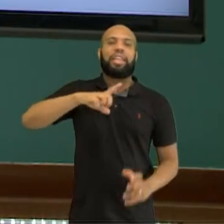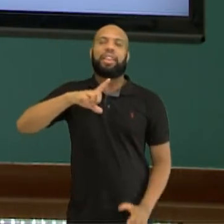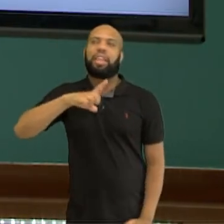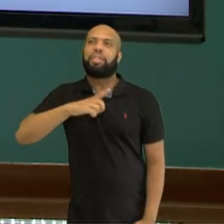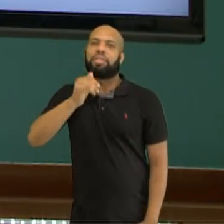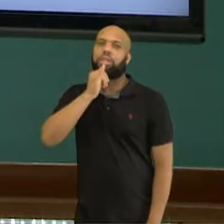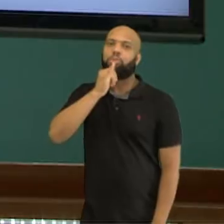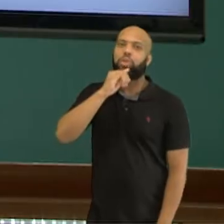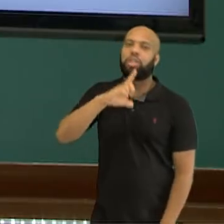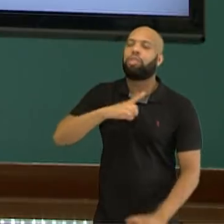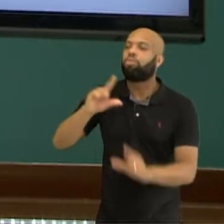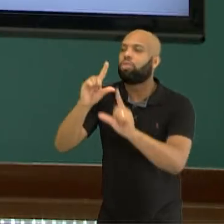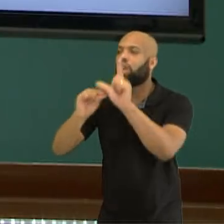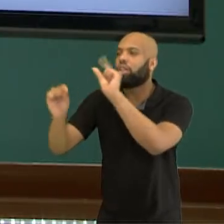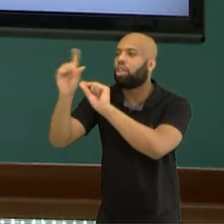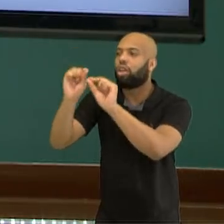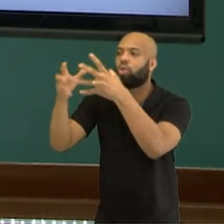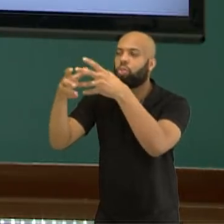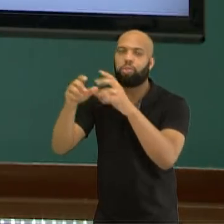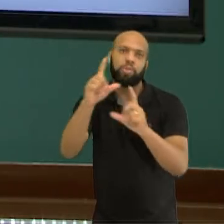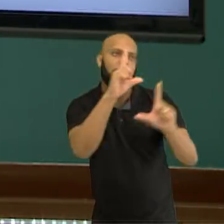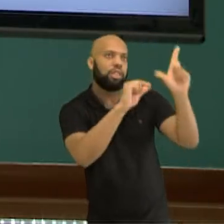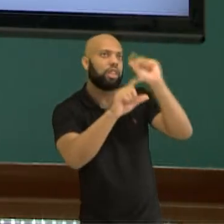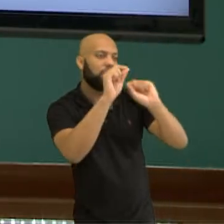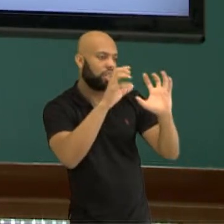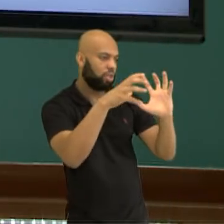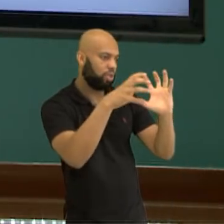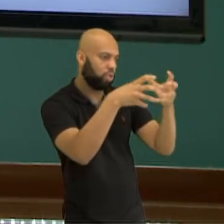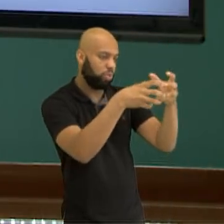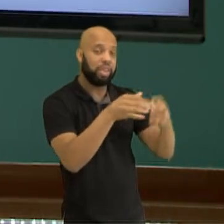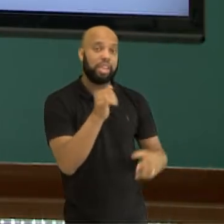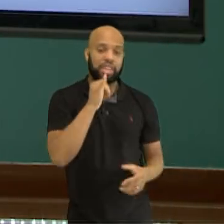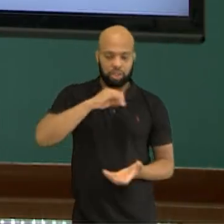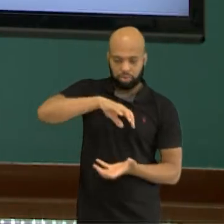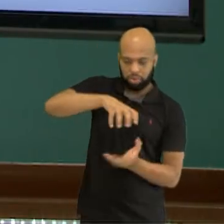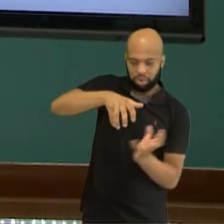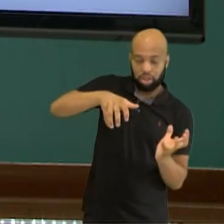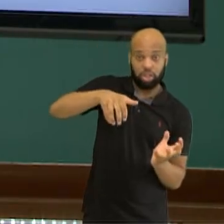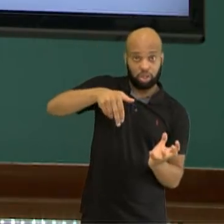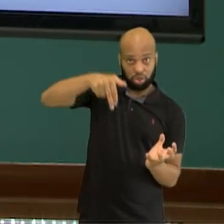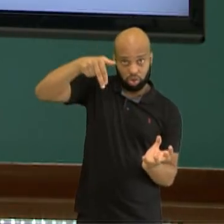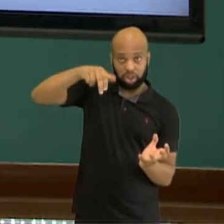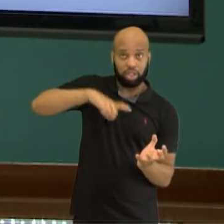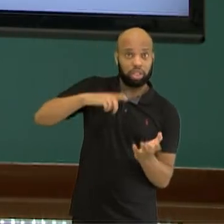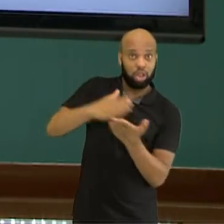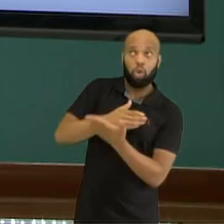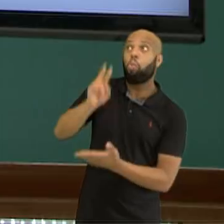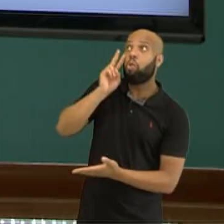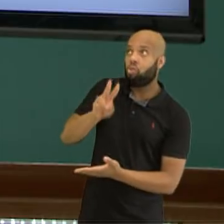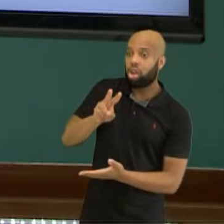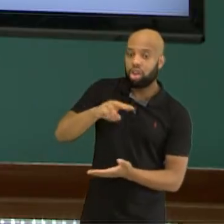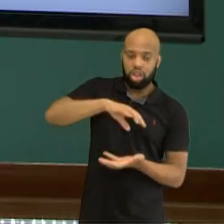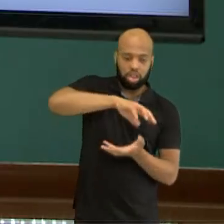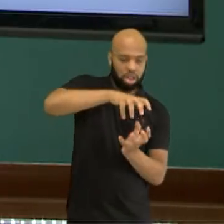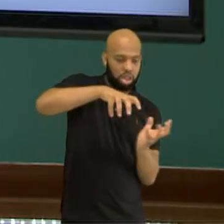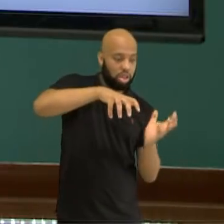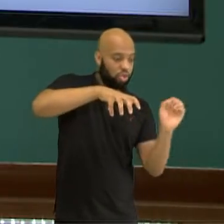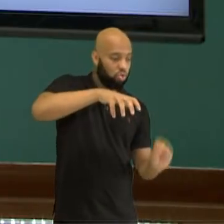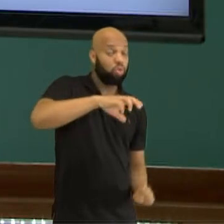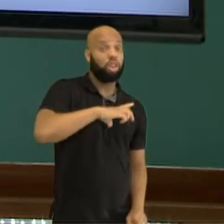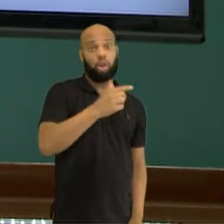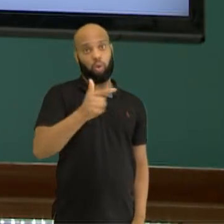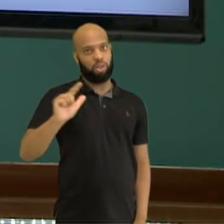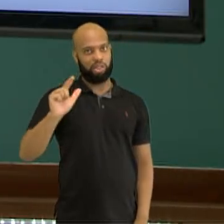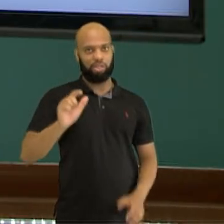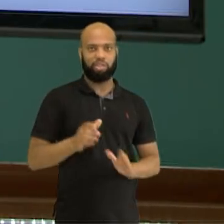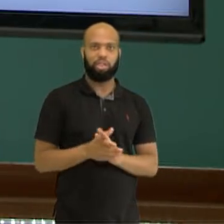são agrupamentos de estrelas, no hemisfério norte nós observamos algumas e no hemisfério sul outras.